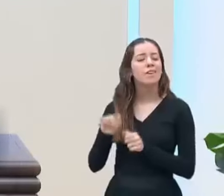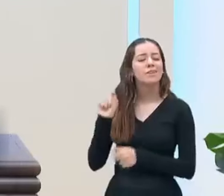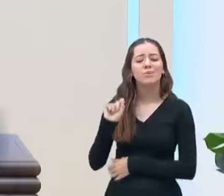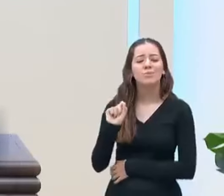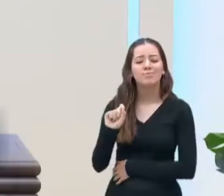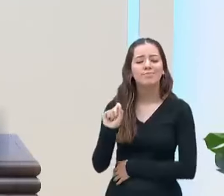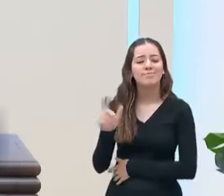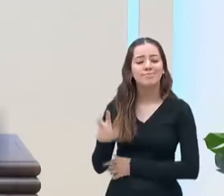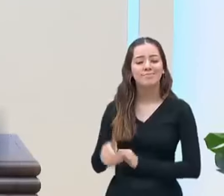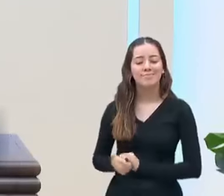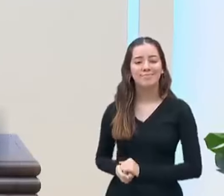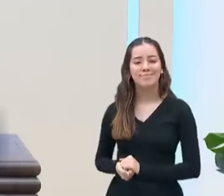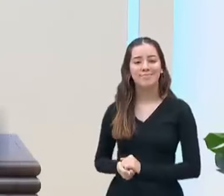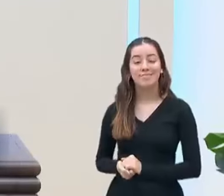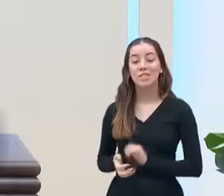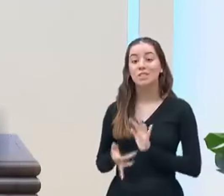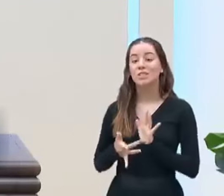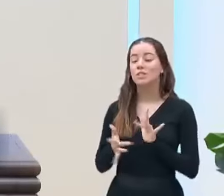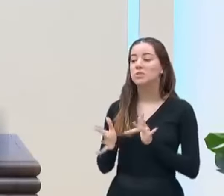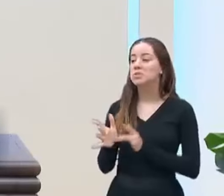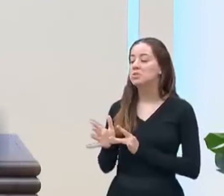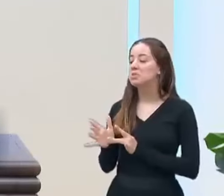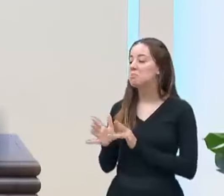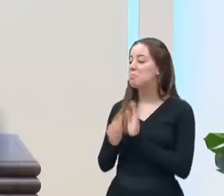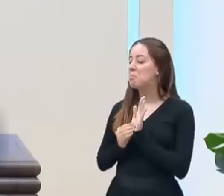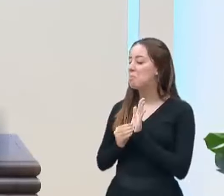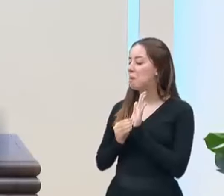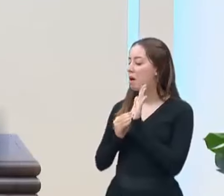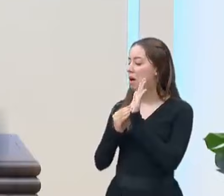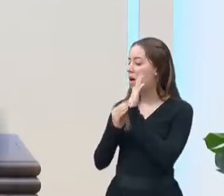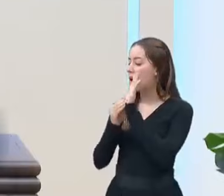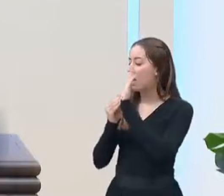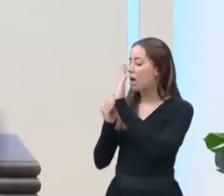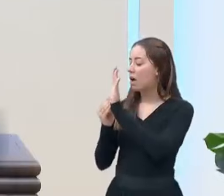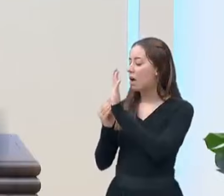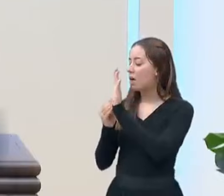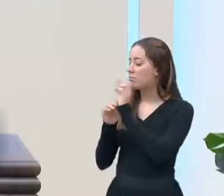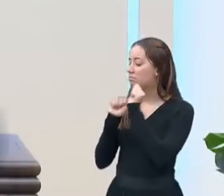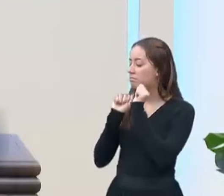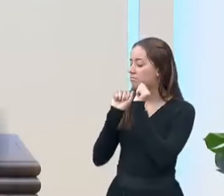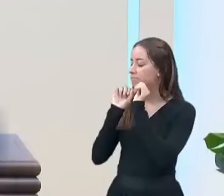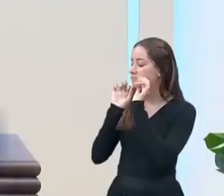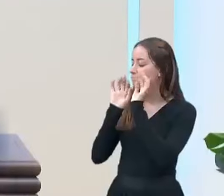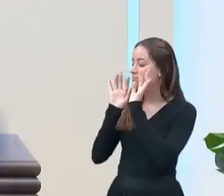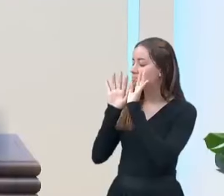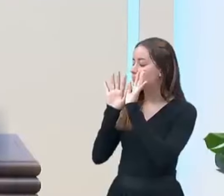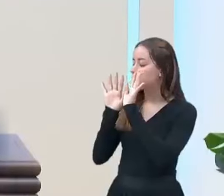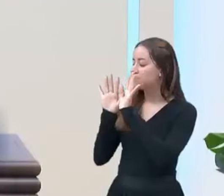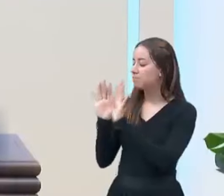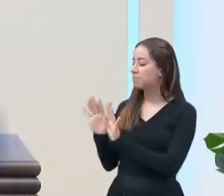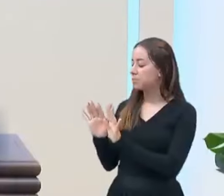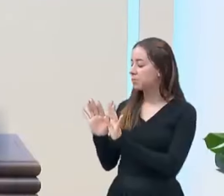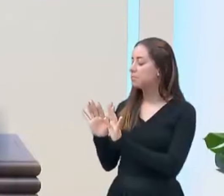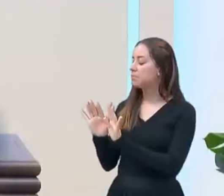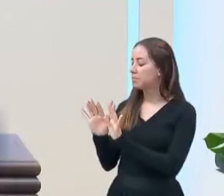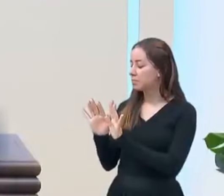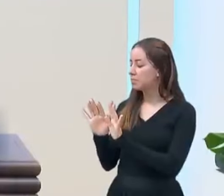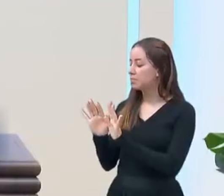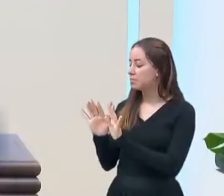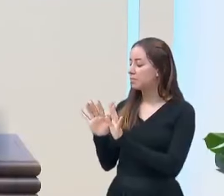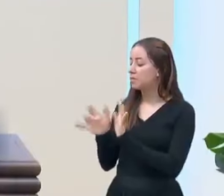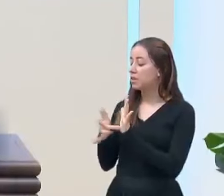Jesus, estendendo a sua mão. Jesus moveu a